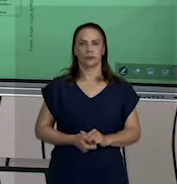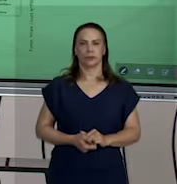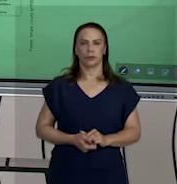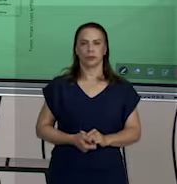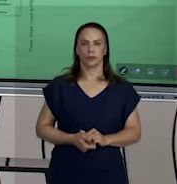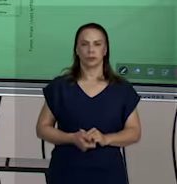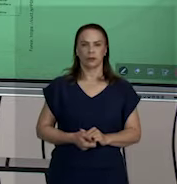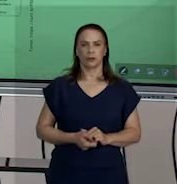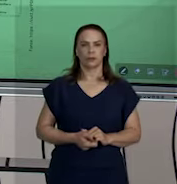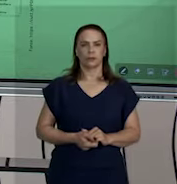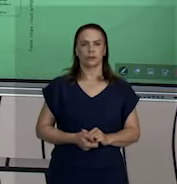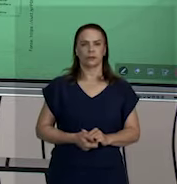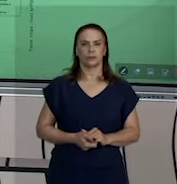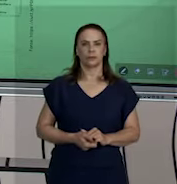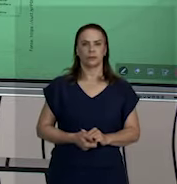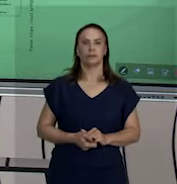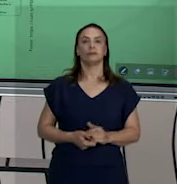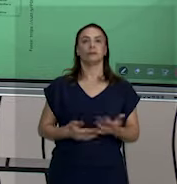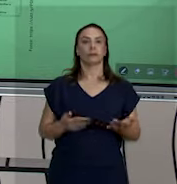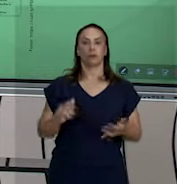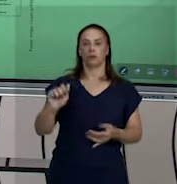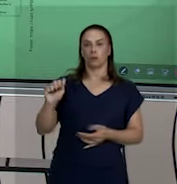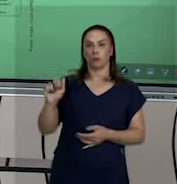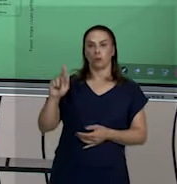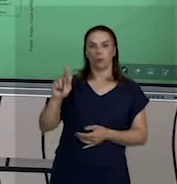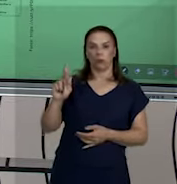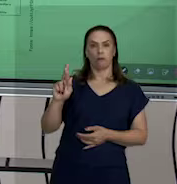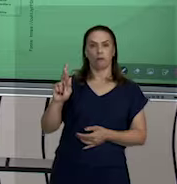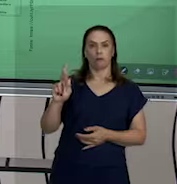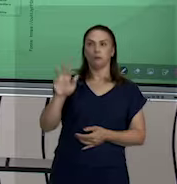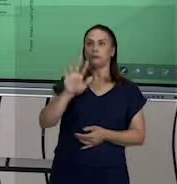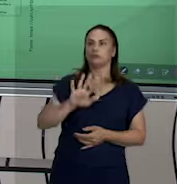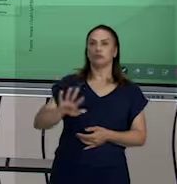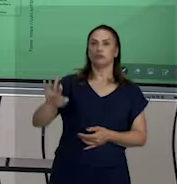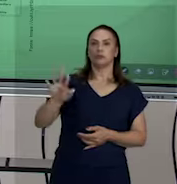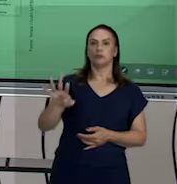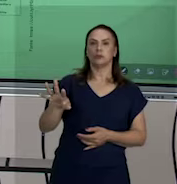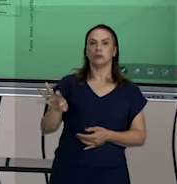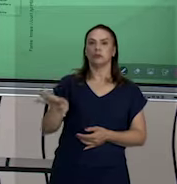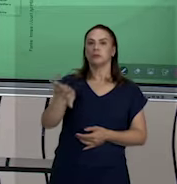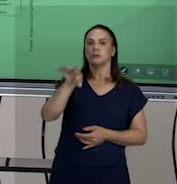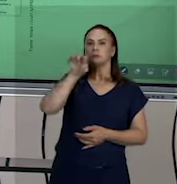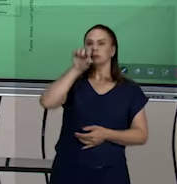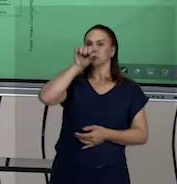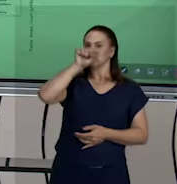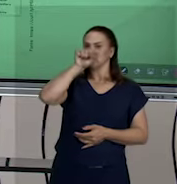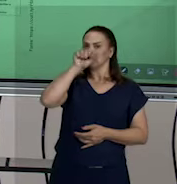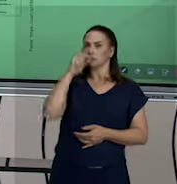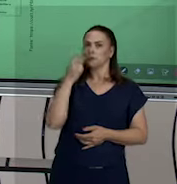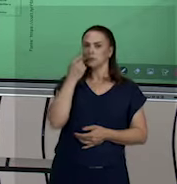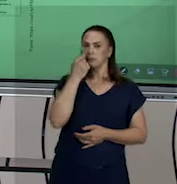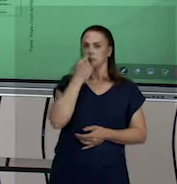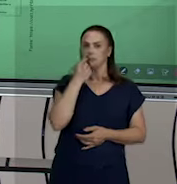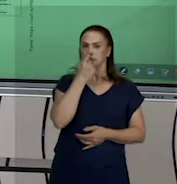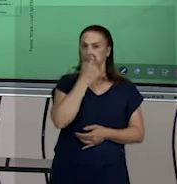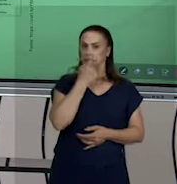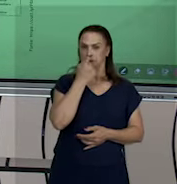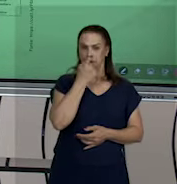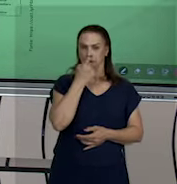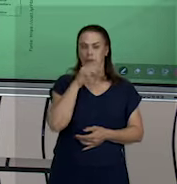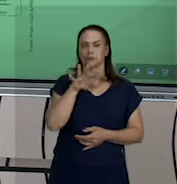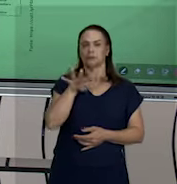Então, vamos lá. O ar, pessoal, ele entra pela nossa cavidade nasal, então aqui pelas narinas, ele